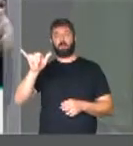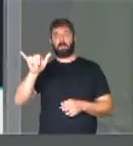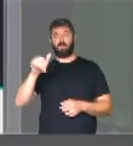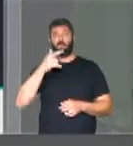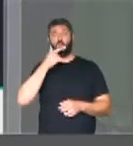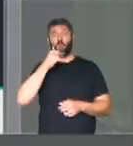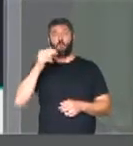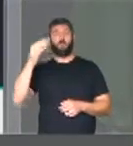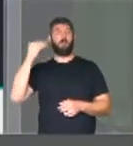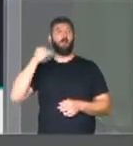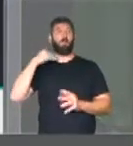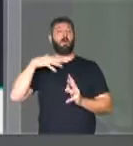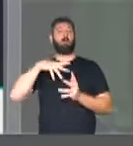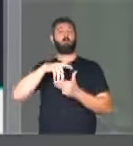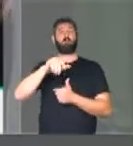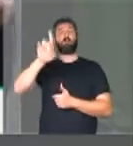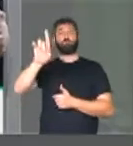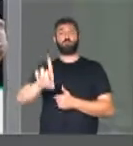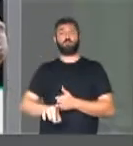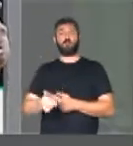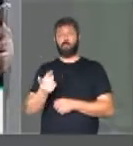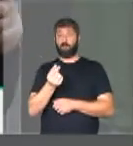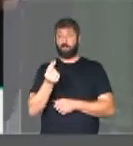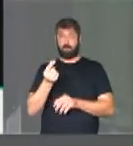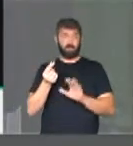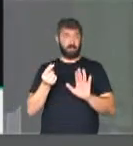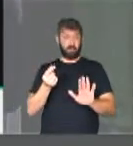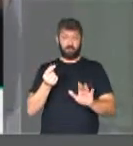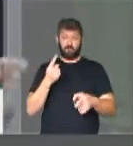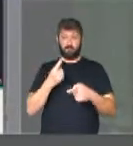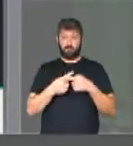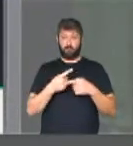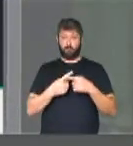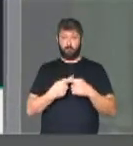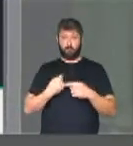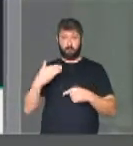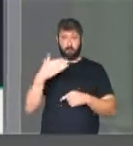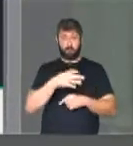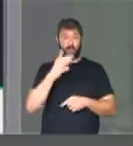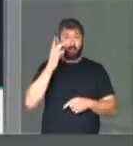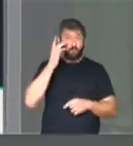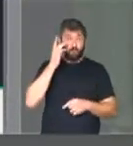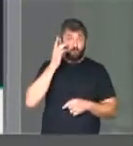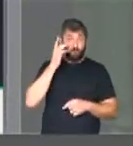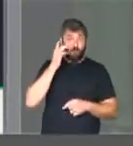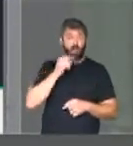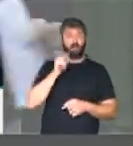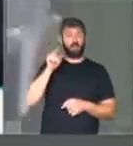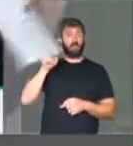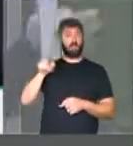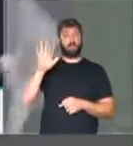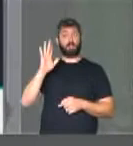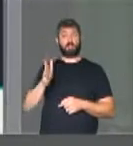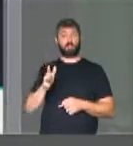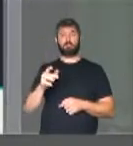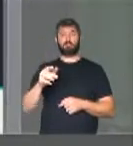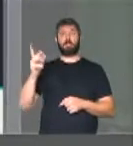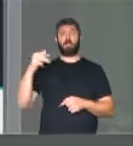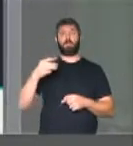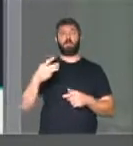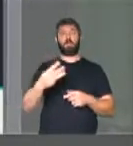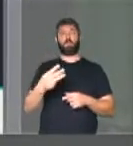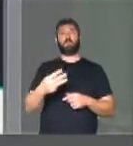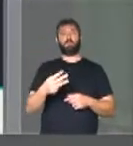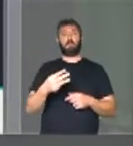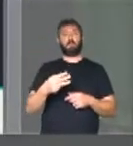do Banco Mundial, diretor financeiro, porque ao participar do governo Dilma, ele era tido como